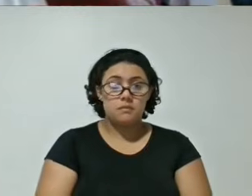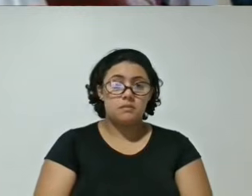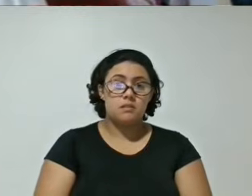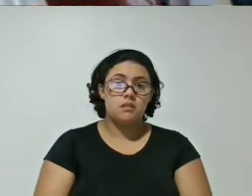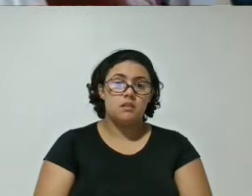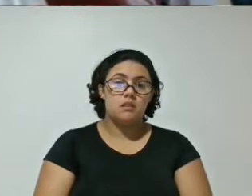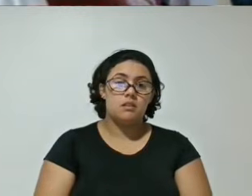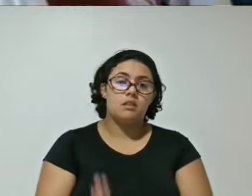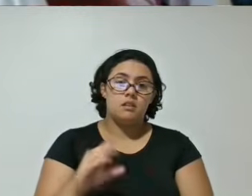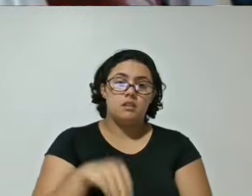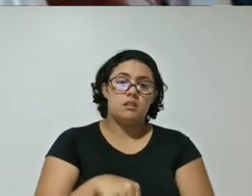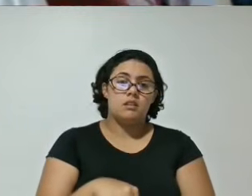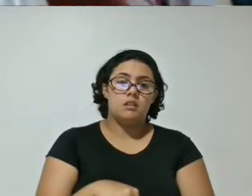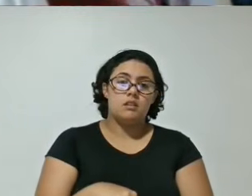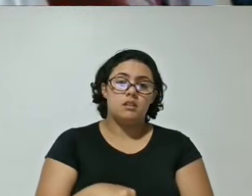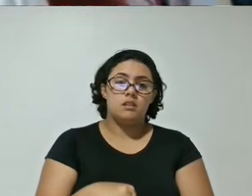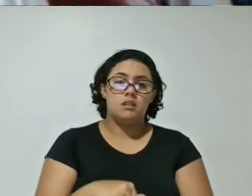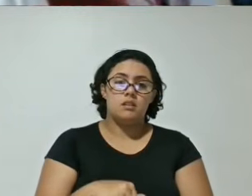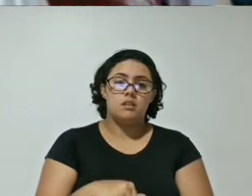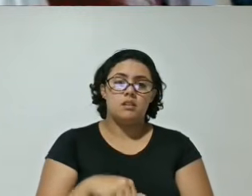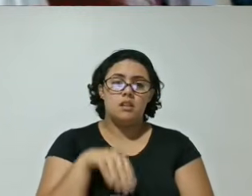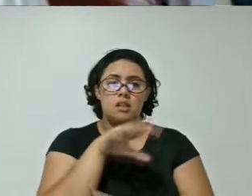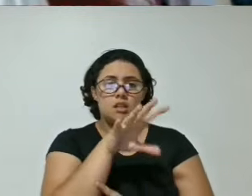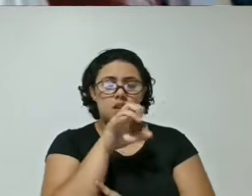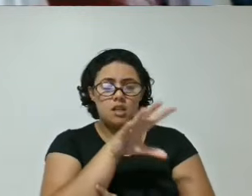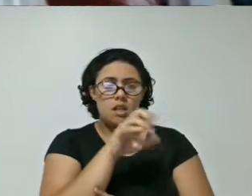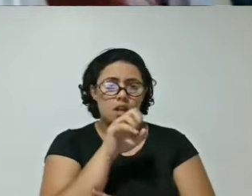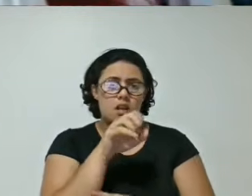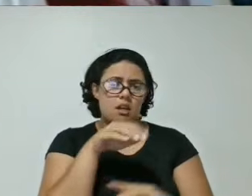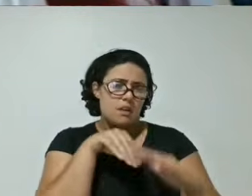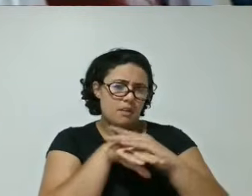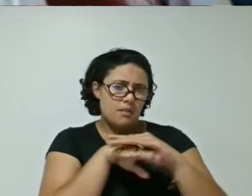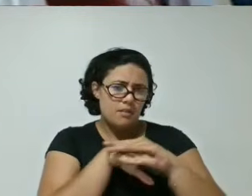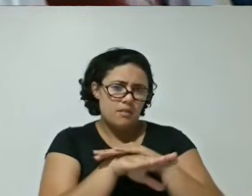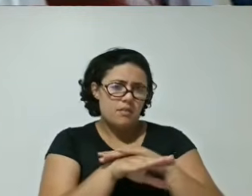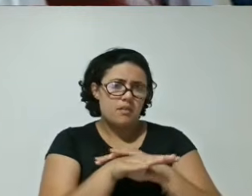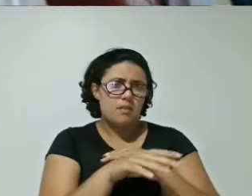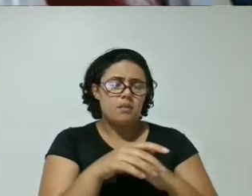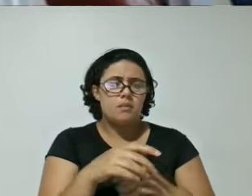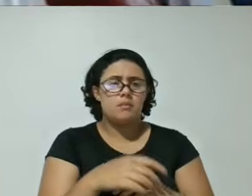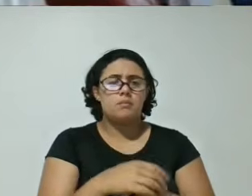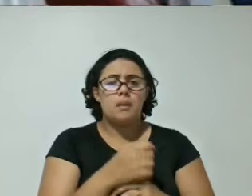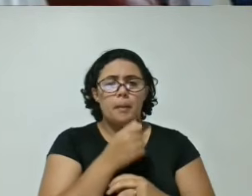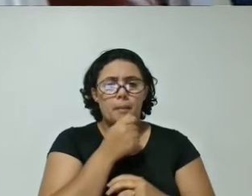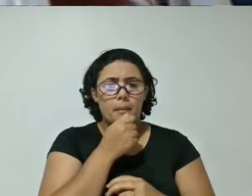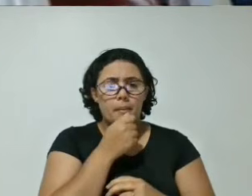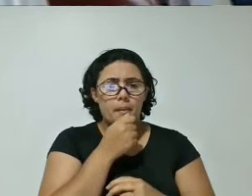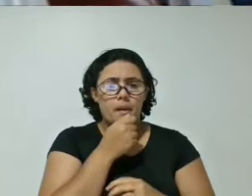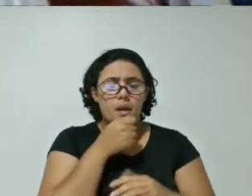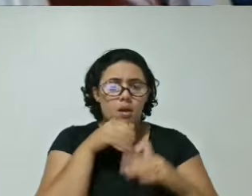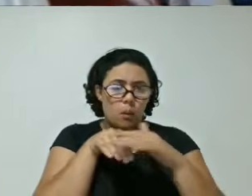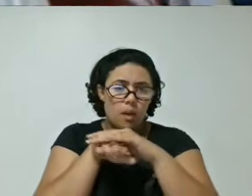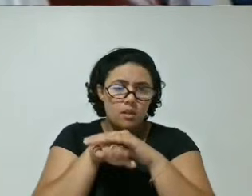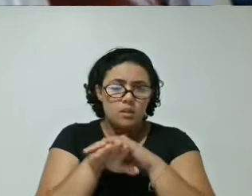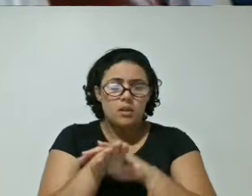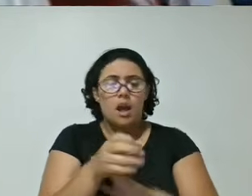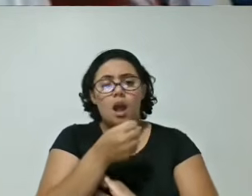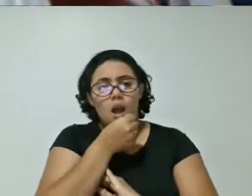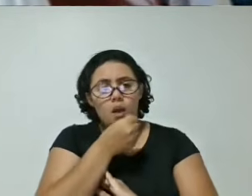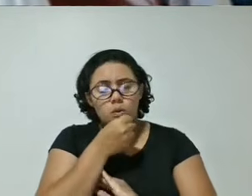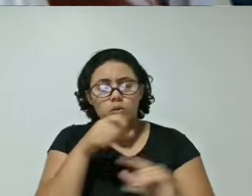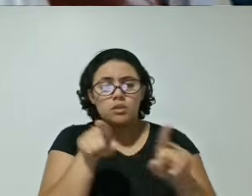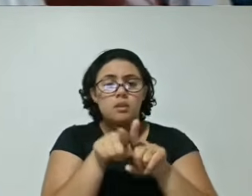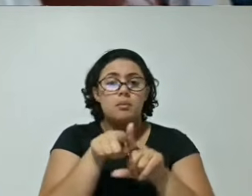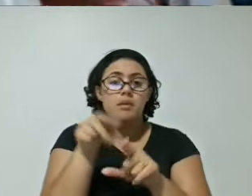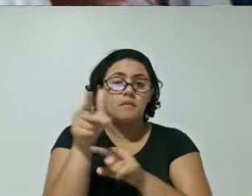interna, né? Foi gravado em vídeo, áudio? Como que foi feito? Áudio e vídeo. Eu tenho quase todos os áudios.